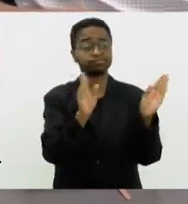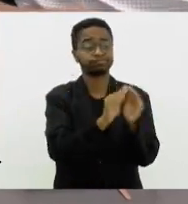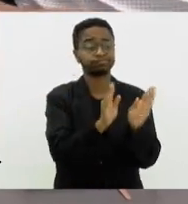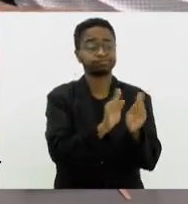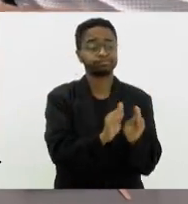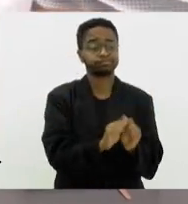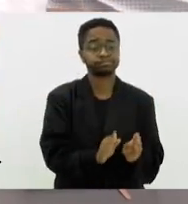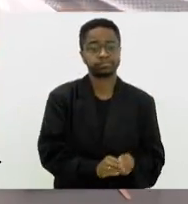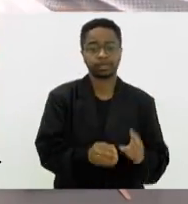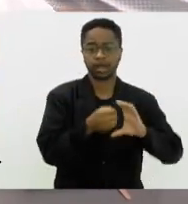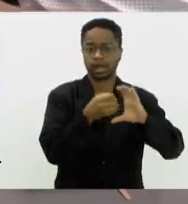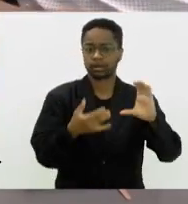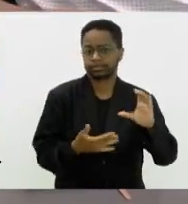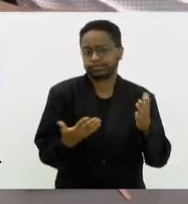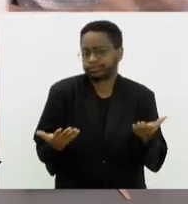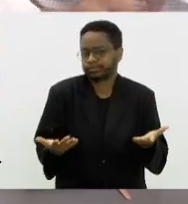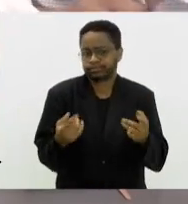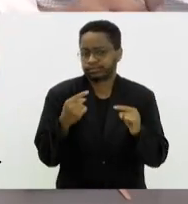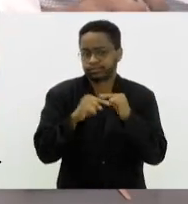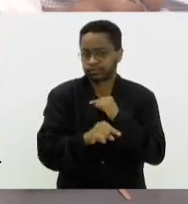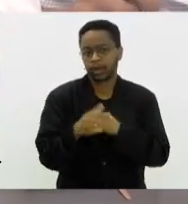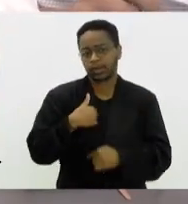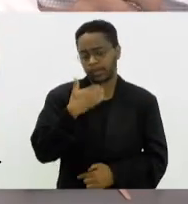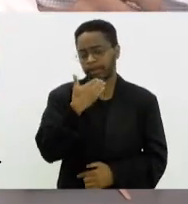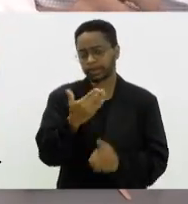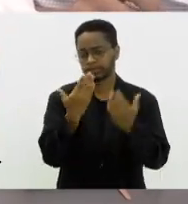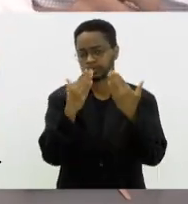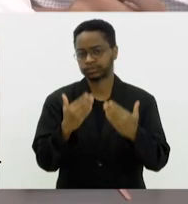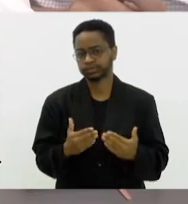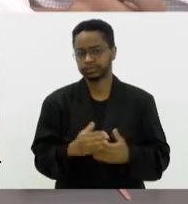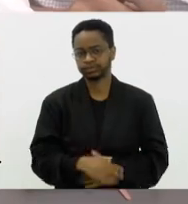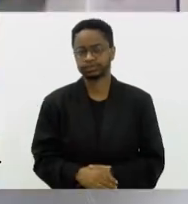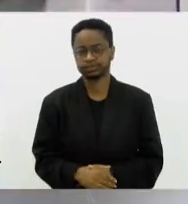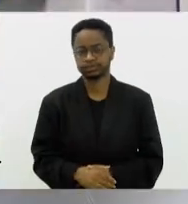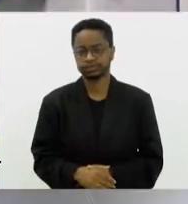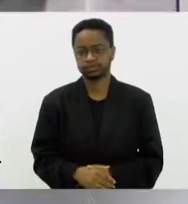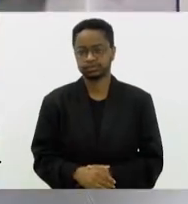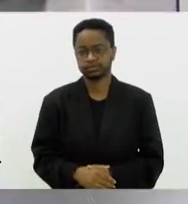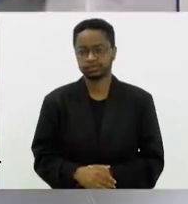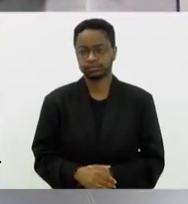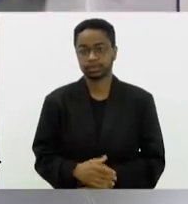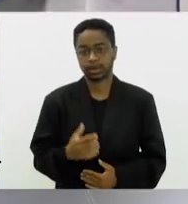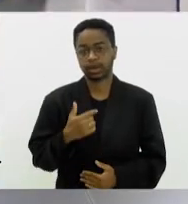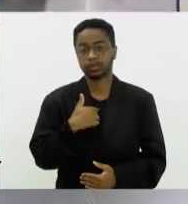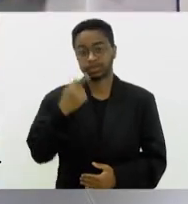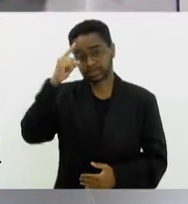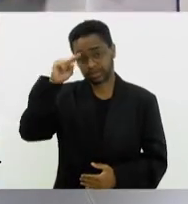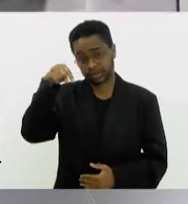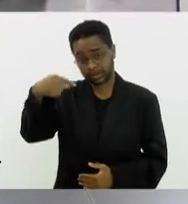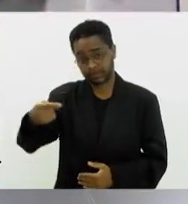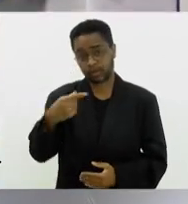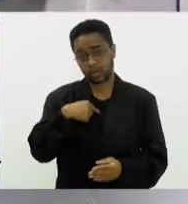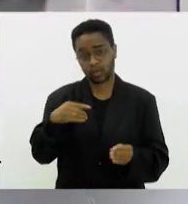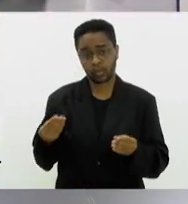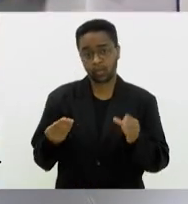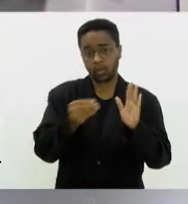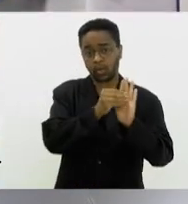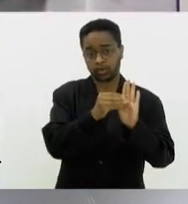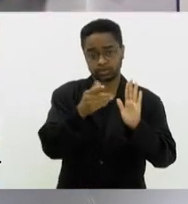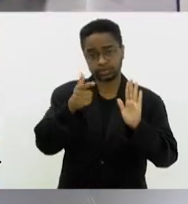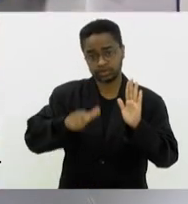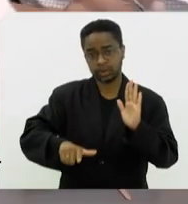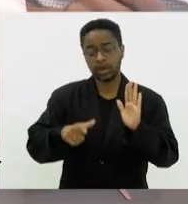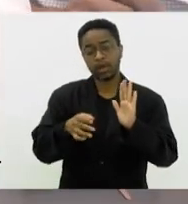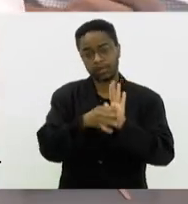pequenos aspectos. Eu peço vista. É. E eu reincluo na semana que vem, até por lealdade. E já digo que o parecer vai